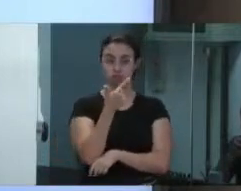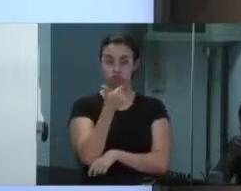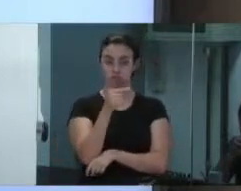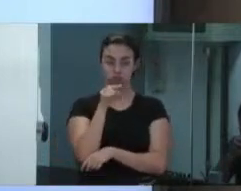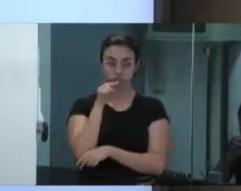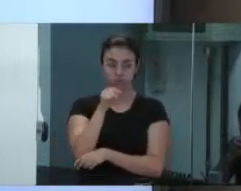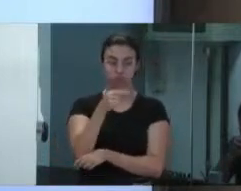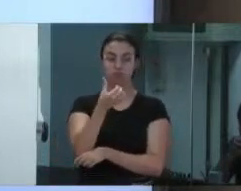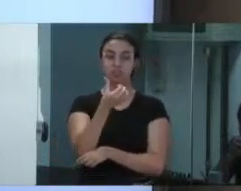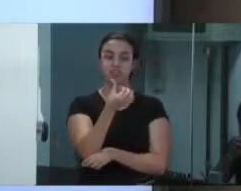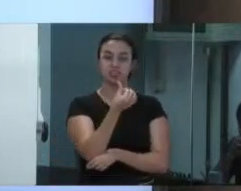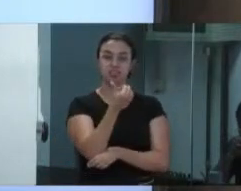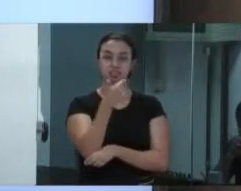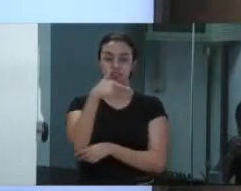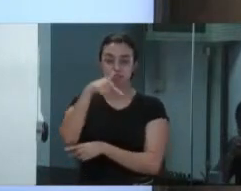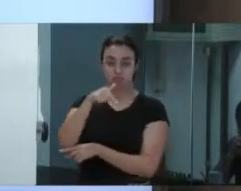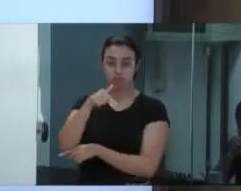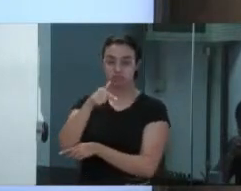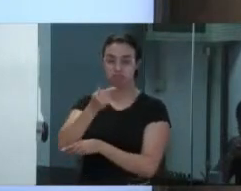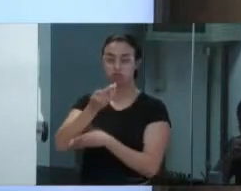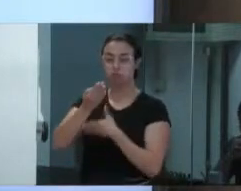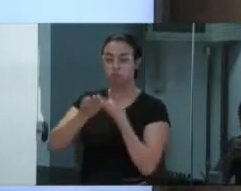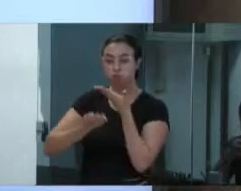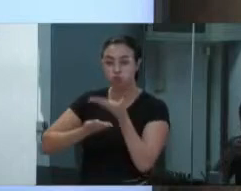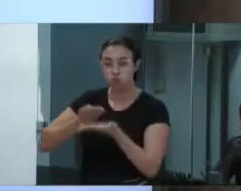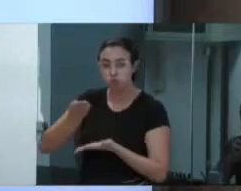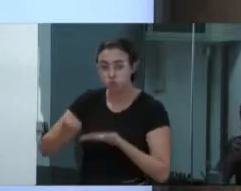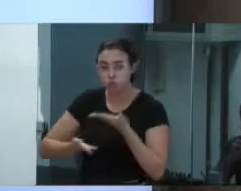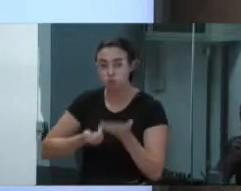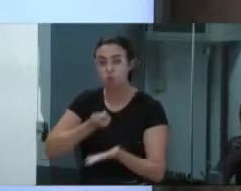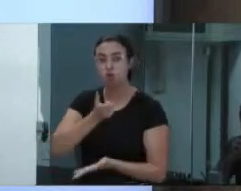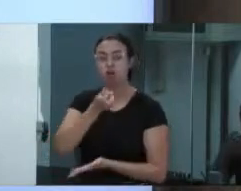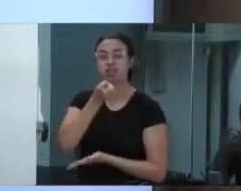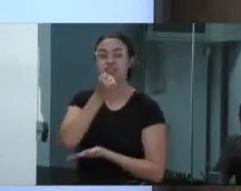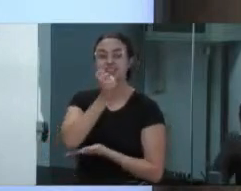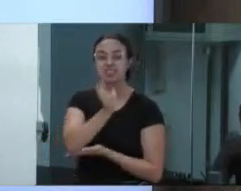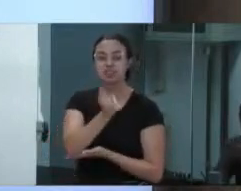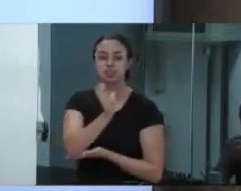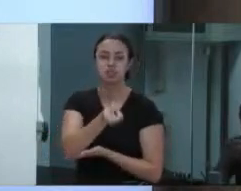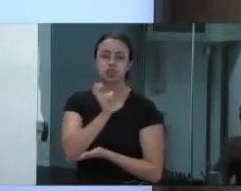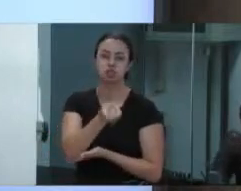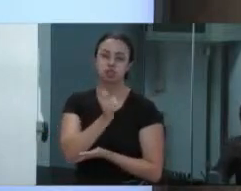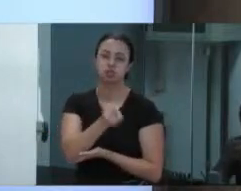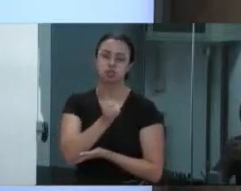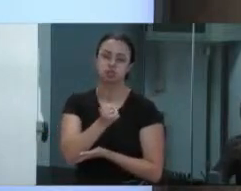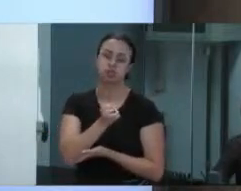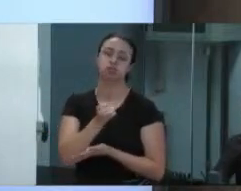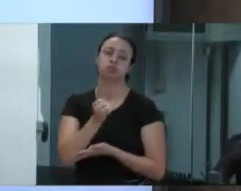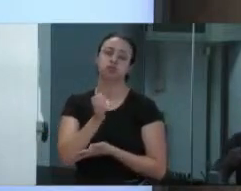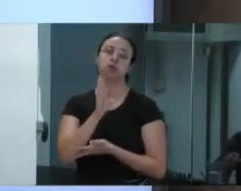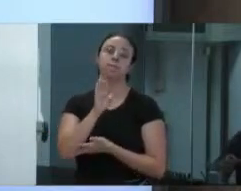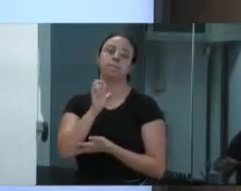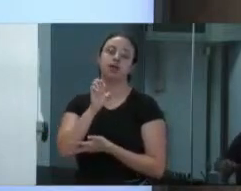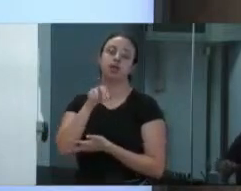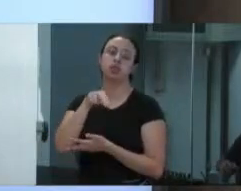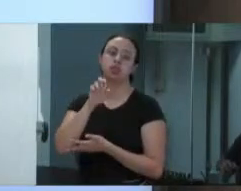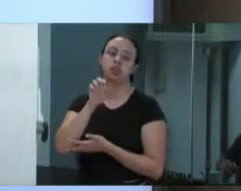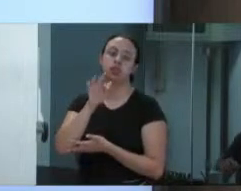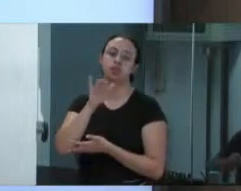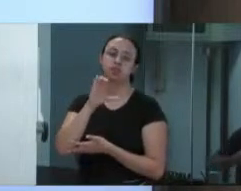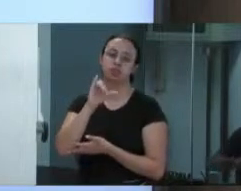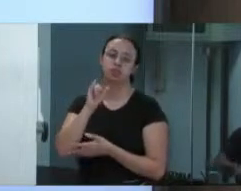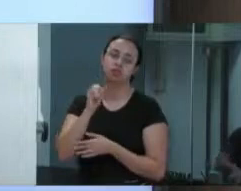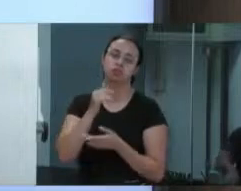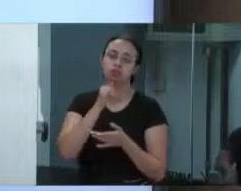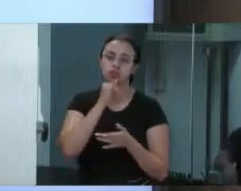12.617 atendimentos. Né, foram concedidos aí quase 5 mil benefícios eventuais. Esses benefícios eventuais, né, eles são as concessões de